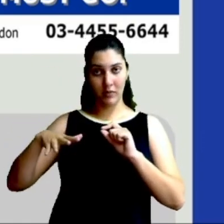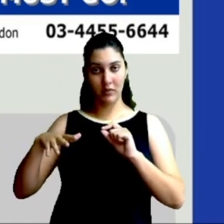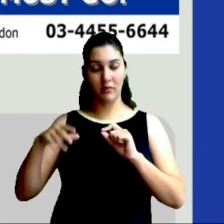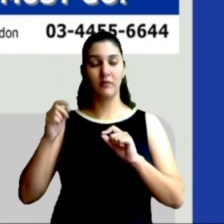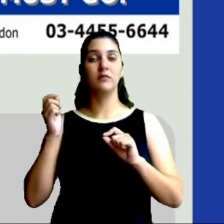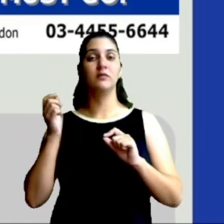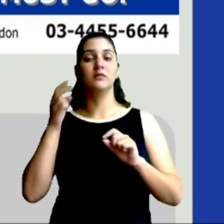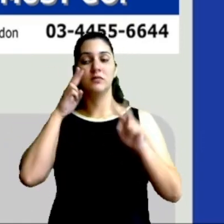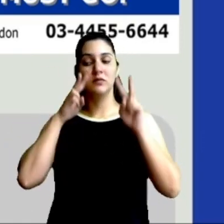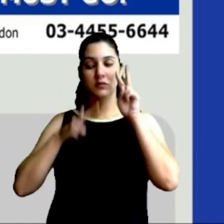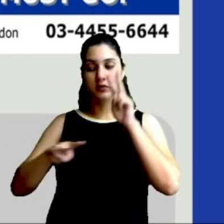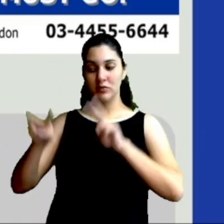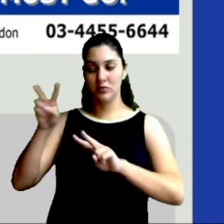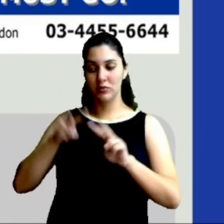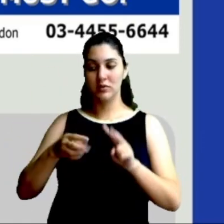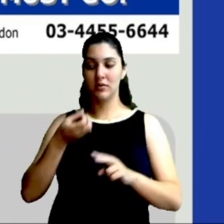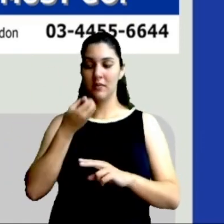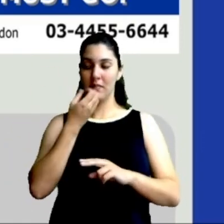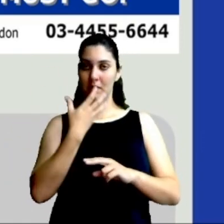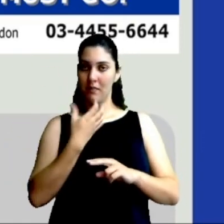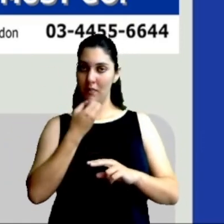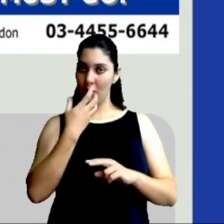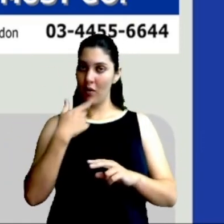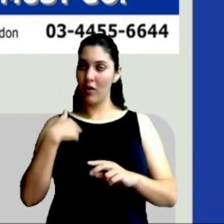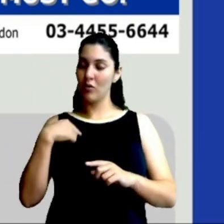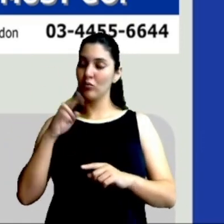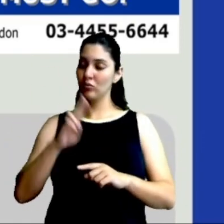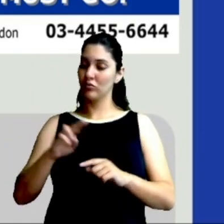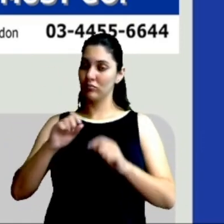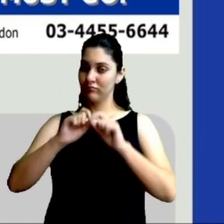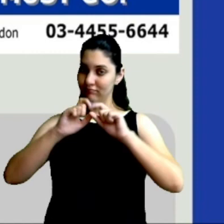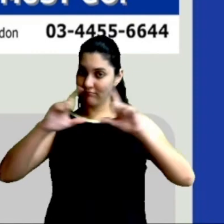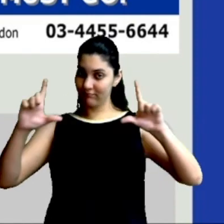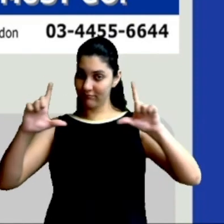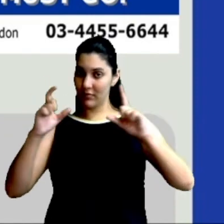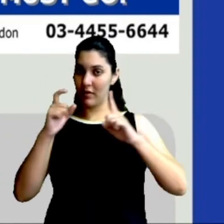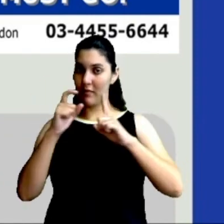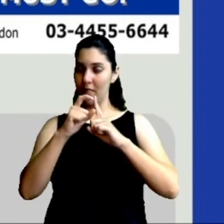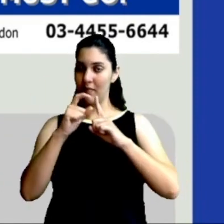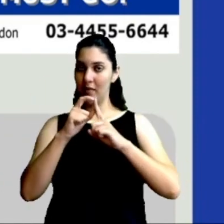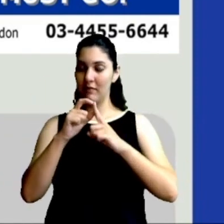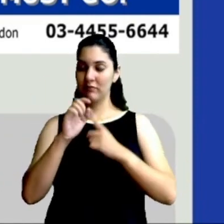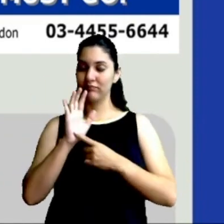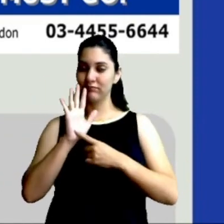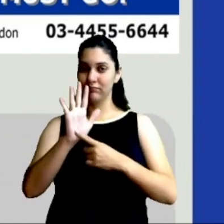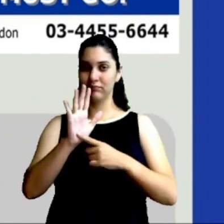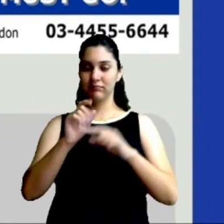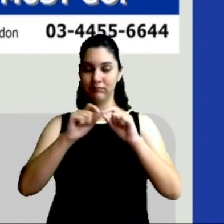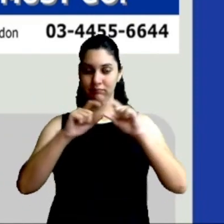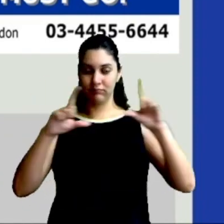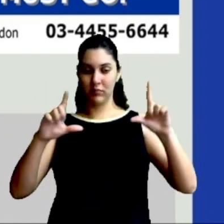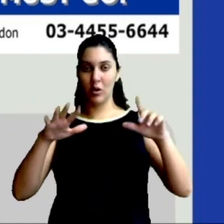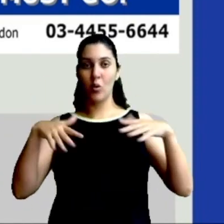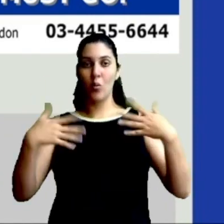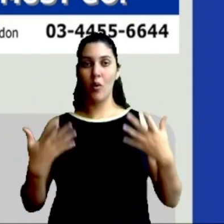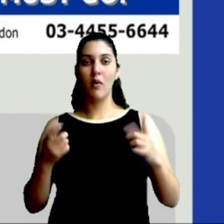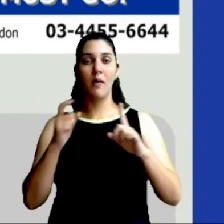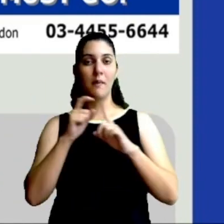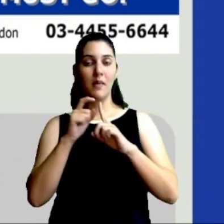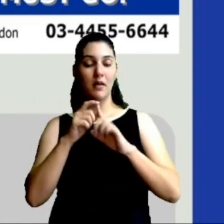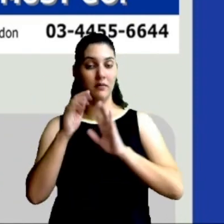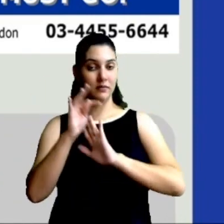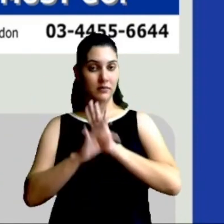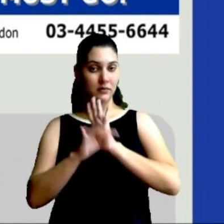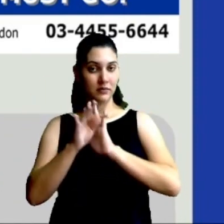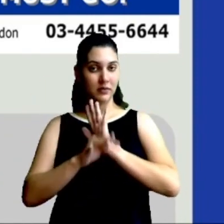Observa bem, porque eu destaquei muito essa palavra e essa palavra também está em destaque. Então, qual é a palavra do